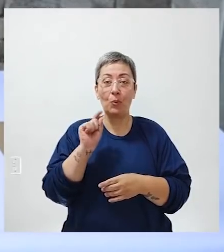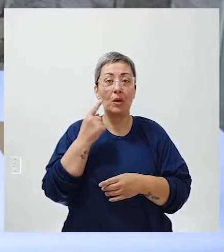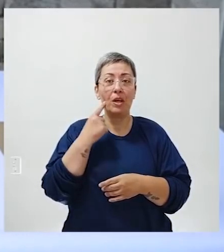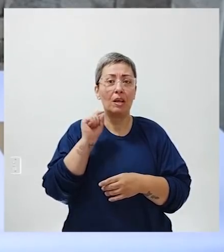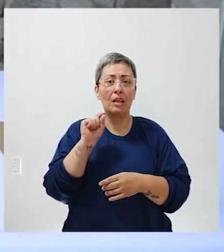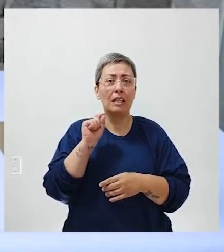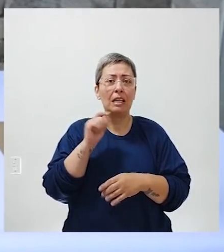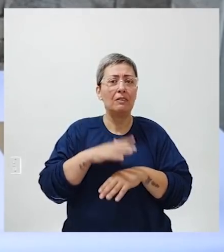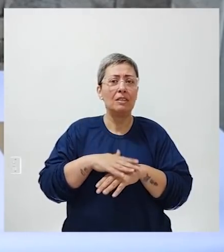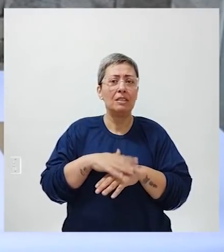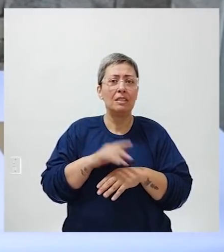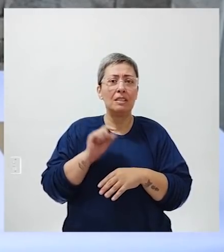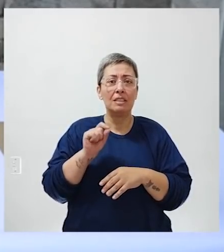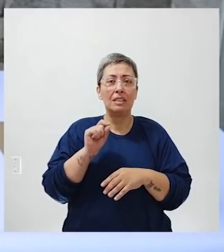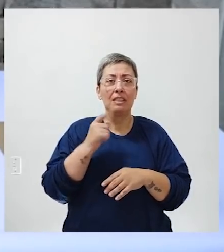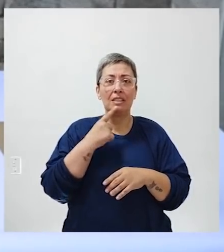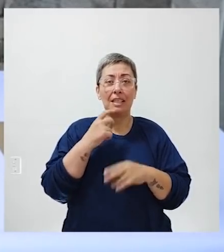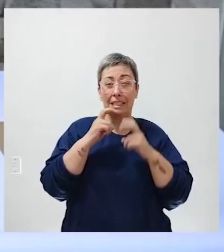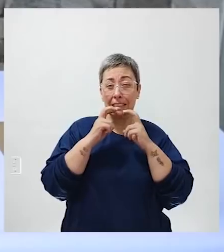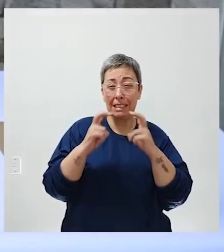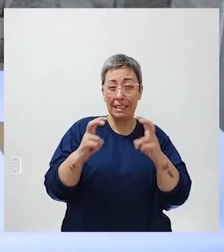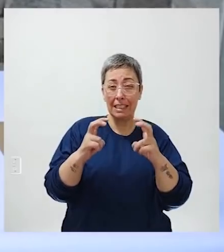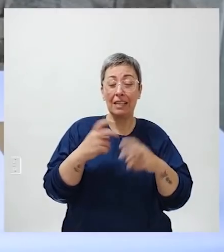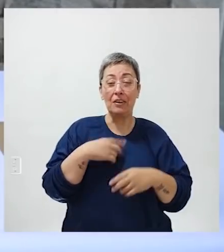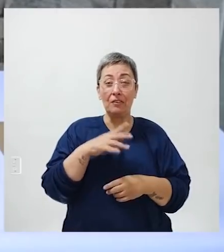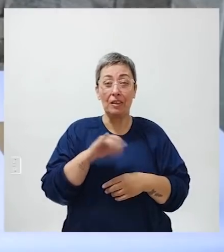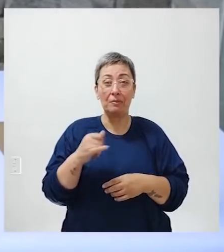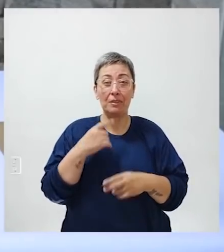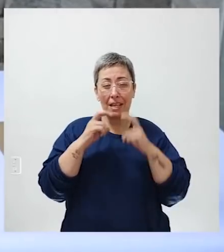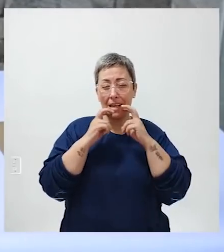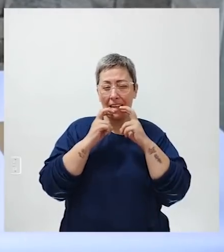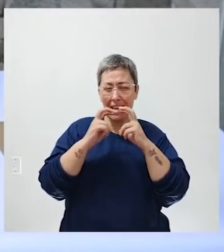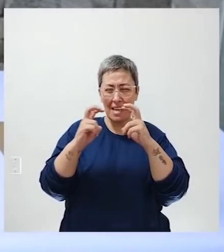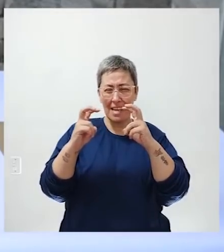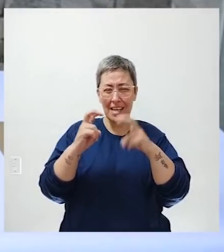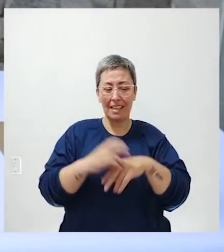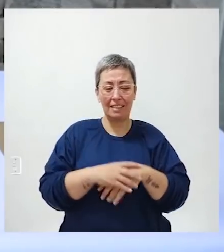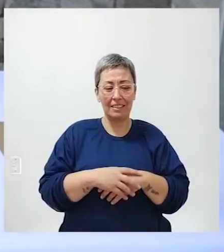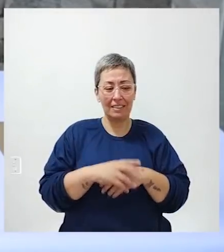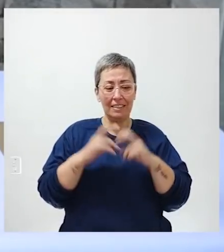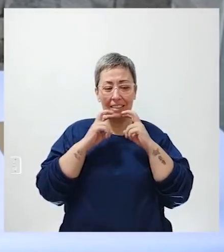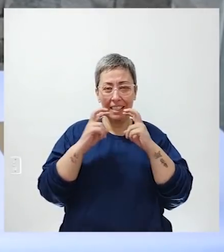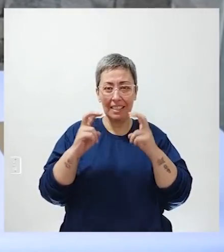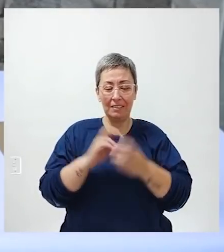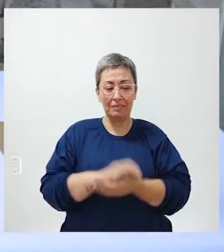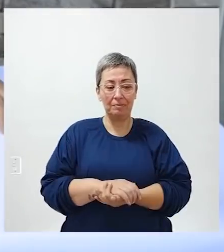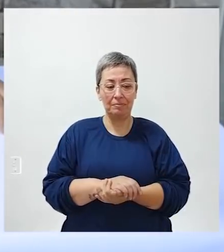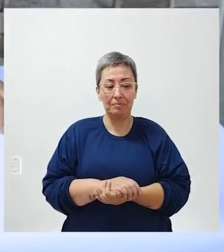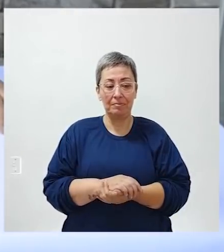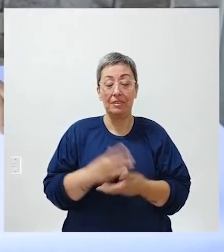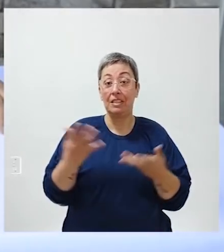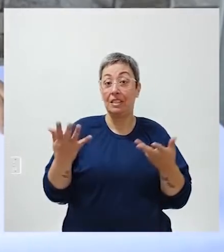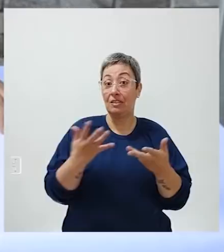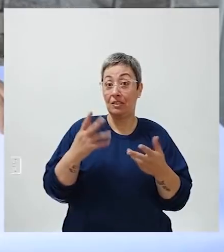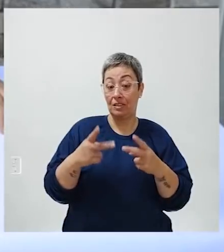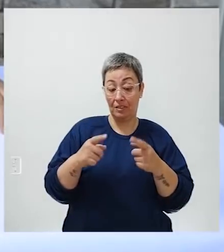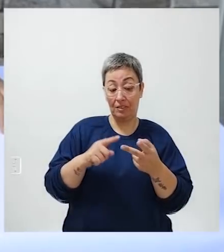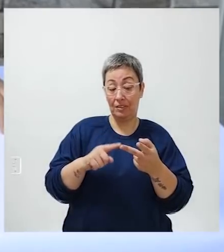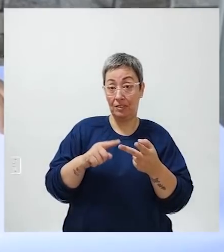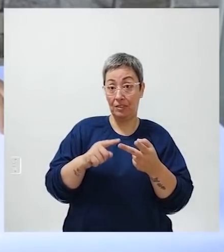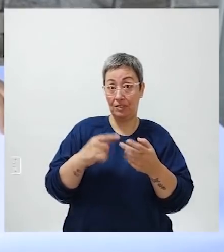O que será que ele está fazendo? Dando um grito. Então vamos lá? Dá um grito aí, dá um grito bem alto.